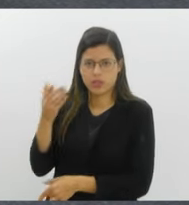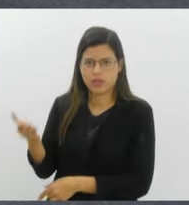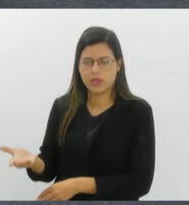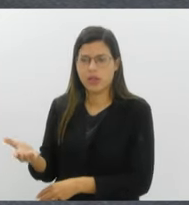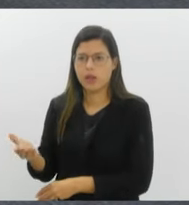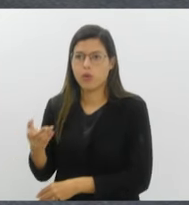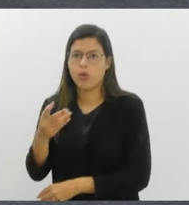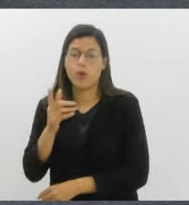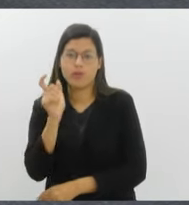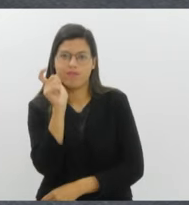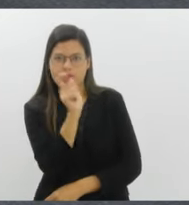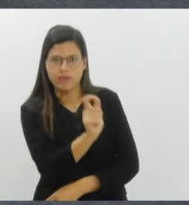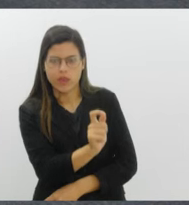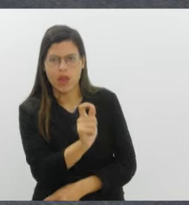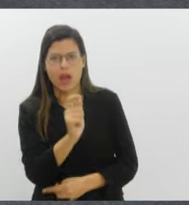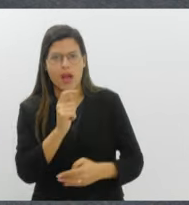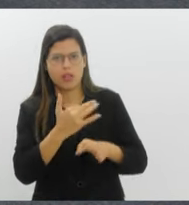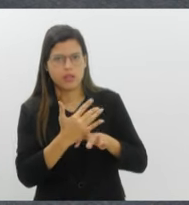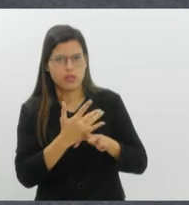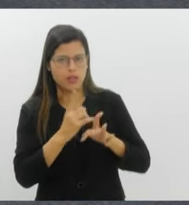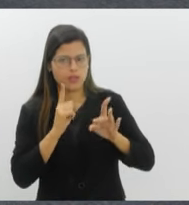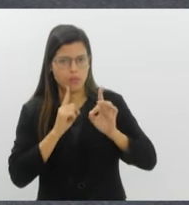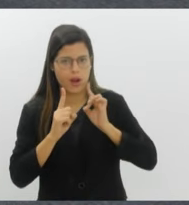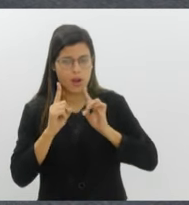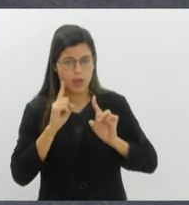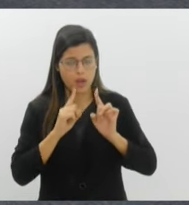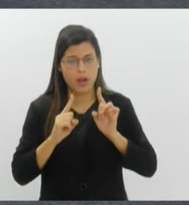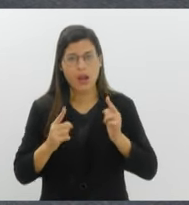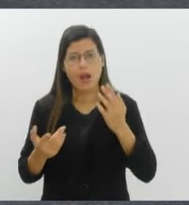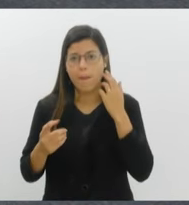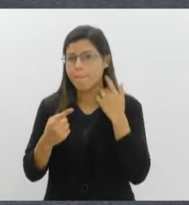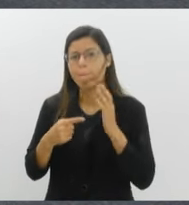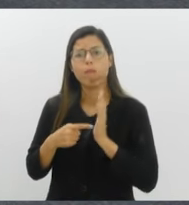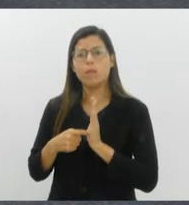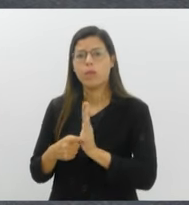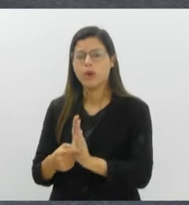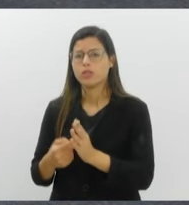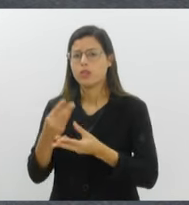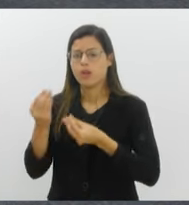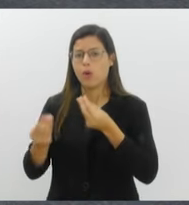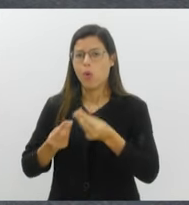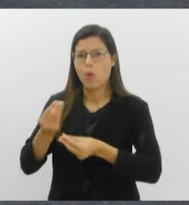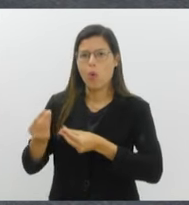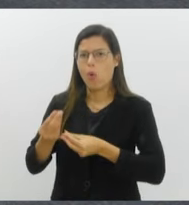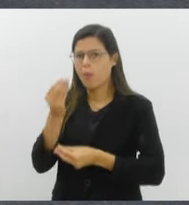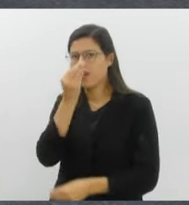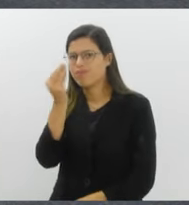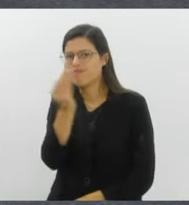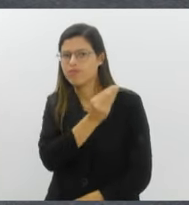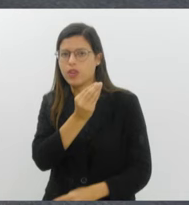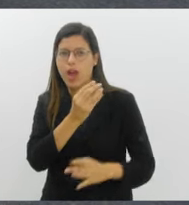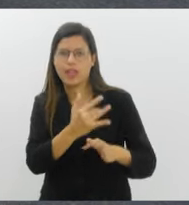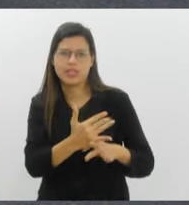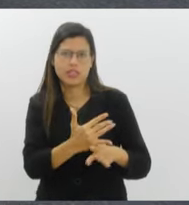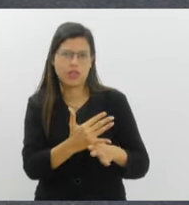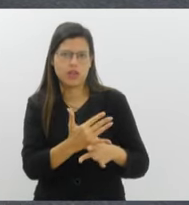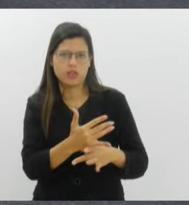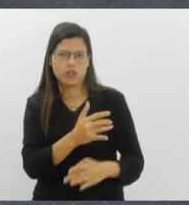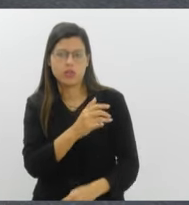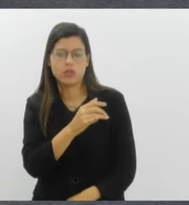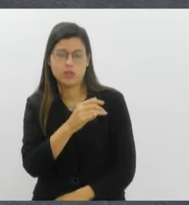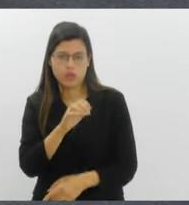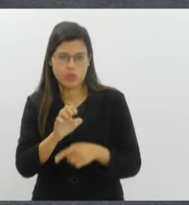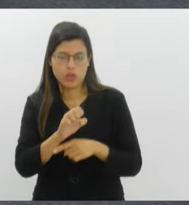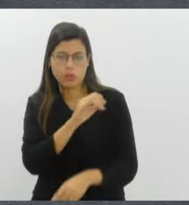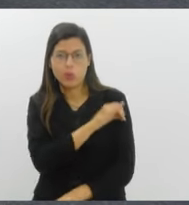de Maricá. Isso mostra o total descaso que ele tem pelo Estado do Rio de Janeiro, pelas cidades que compõem o Estado do Rio. Chamou a